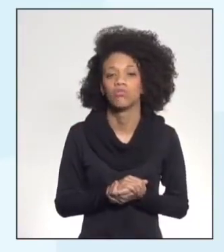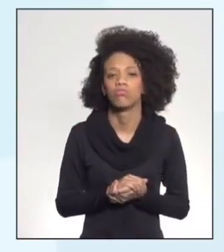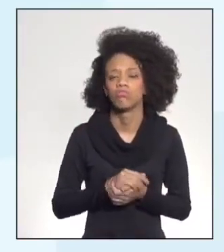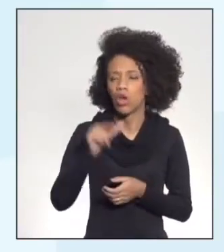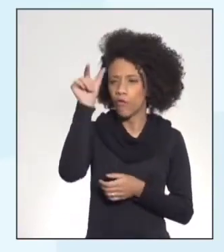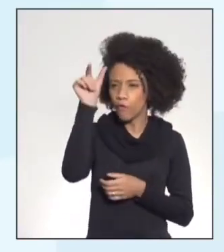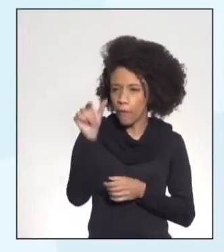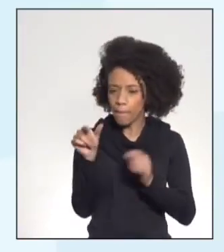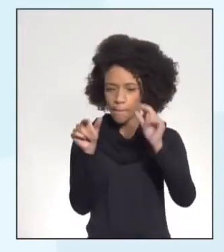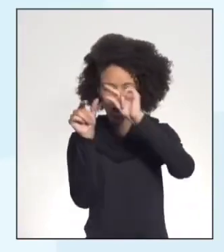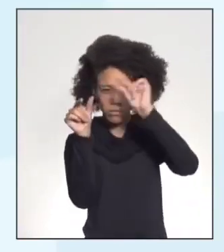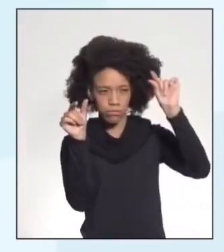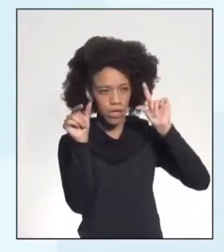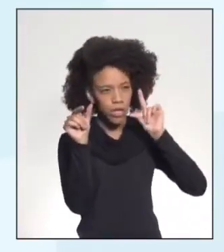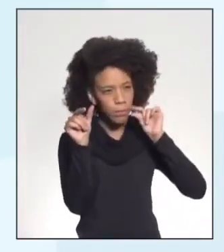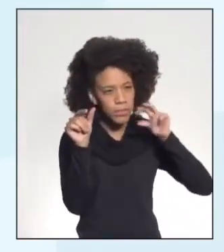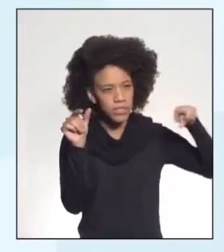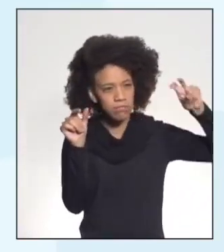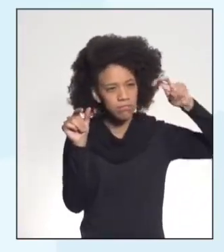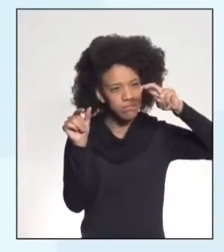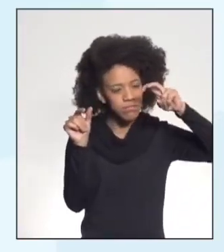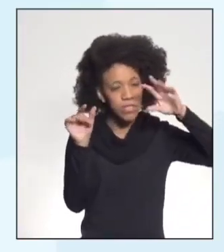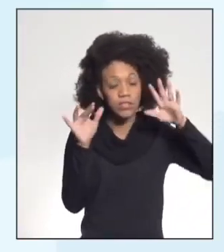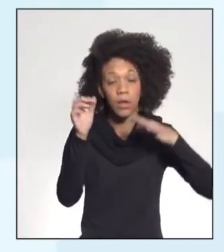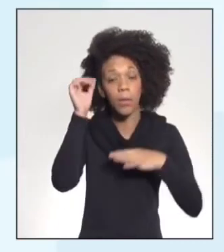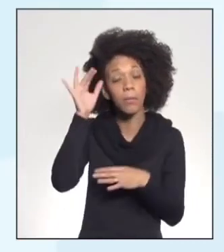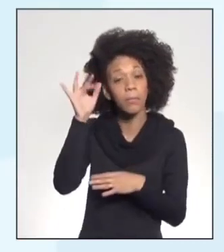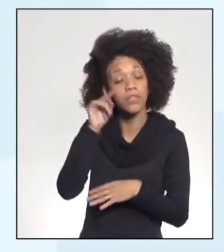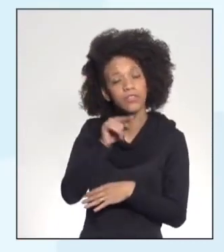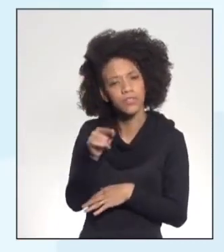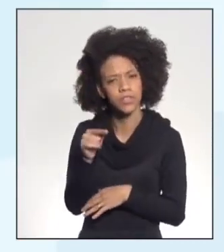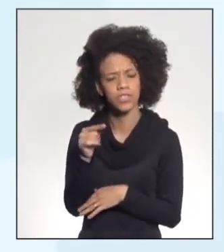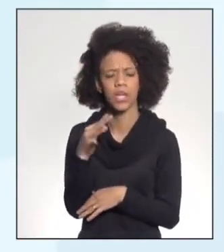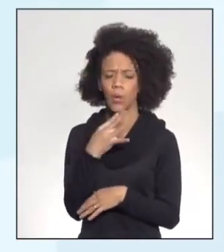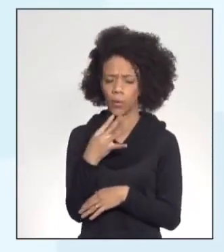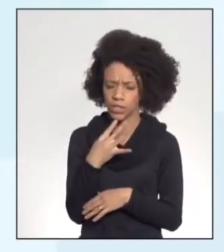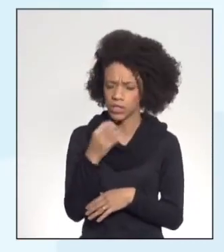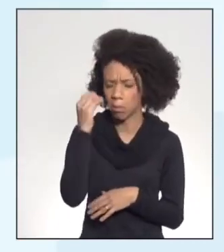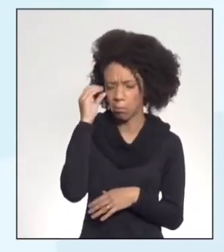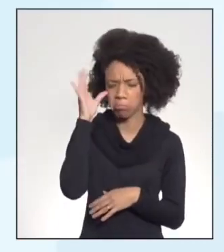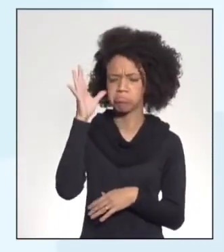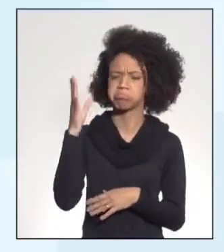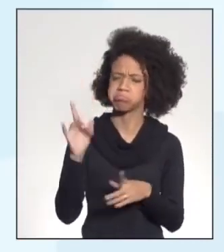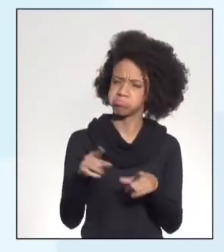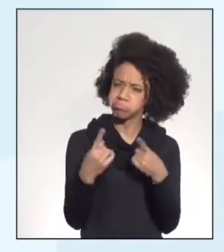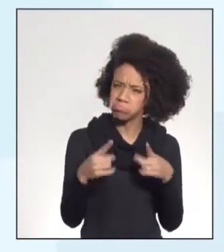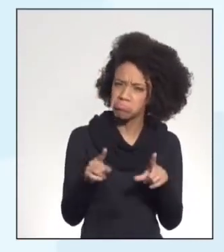passarinhos. Então, imagina que você conhece bastante música,